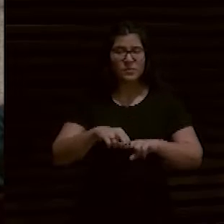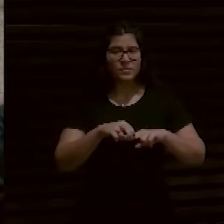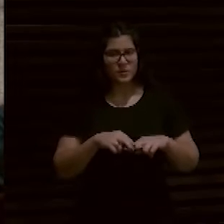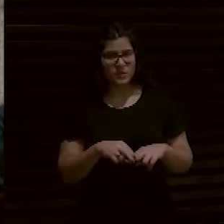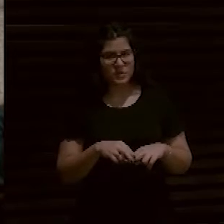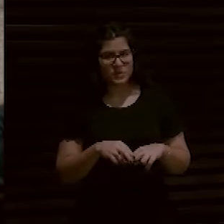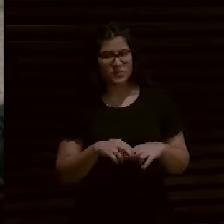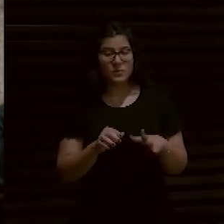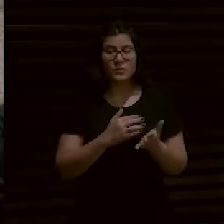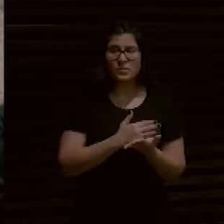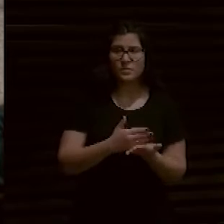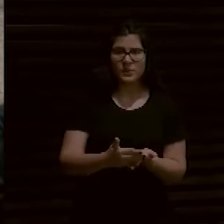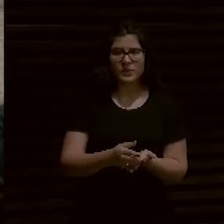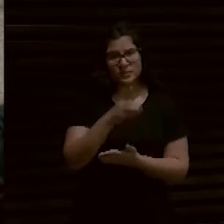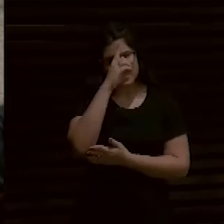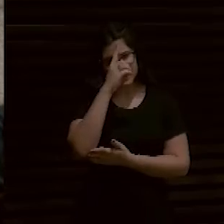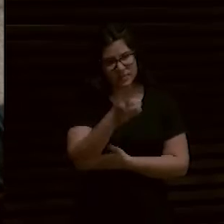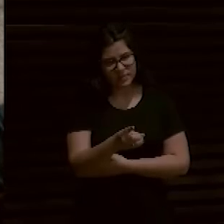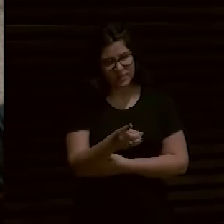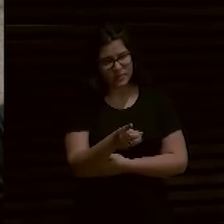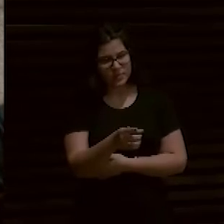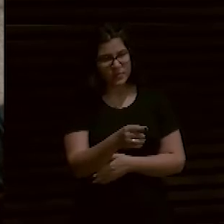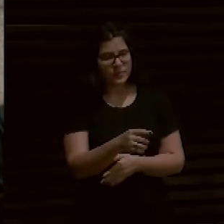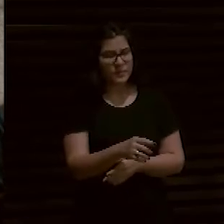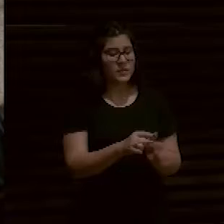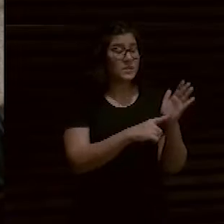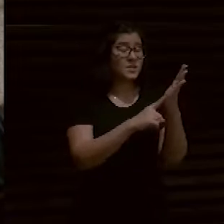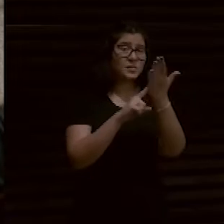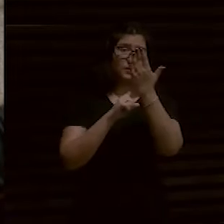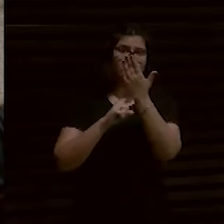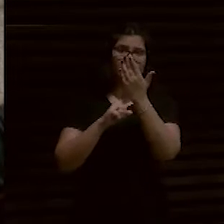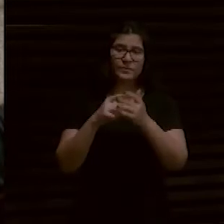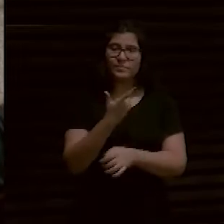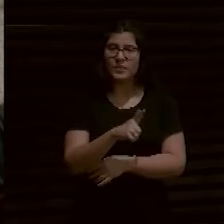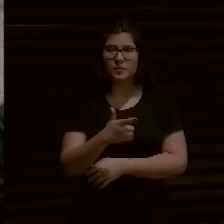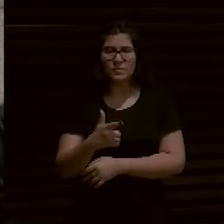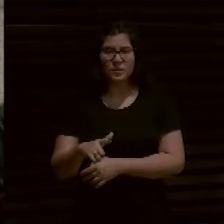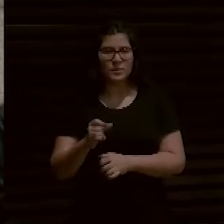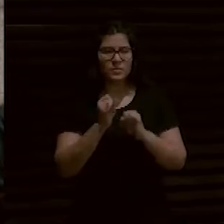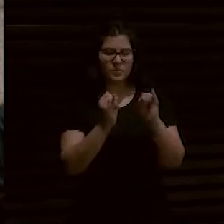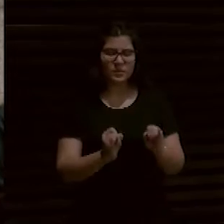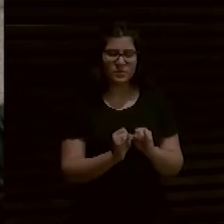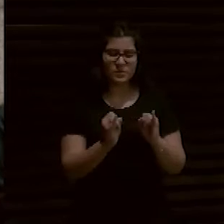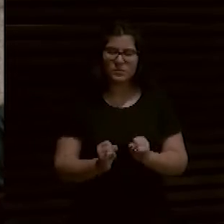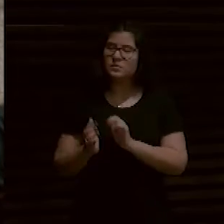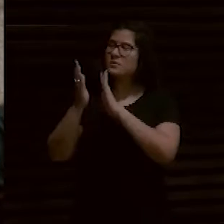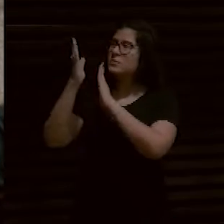os mandamentos a partir desse reconhecimento. Não tenham outros deuses diante de